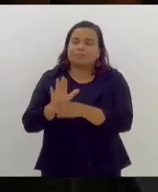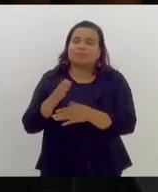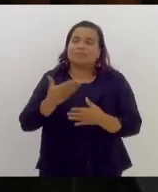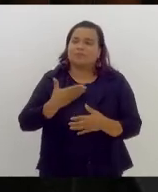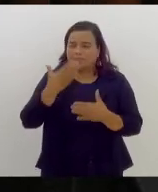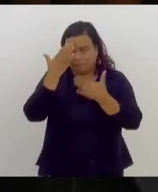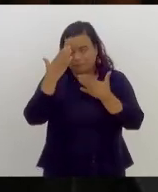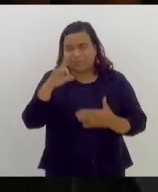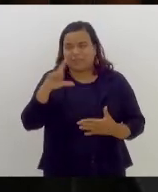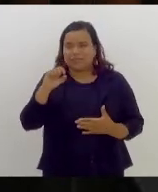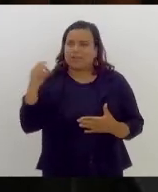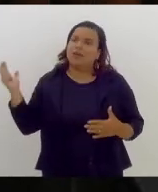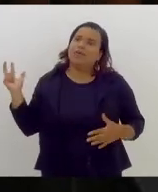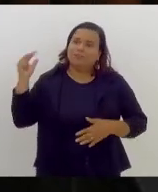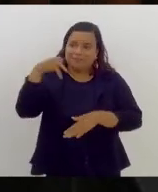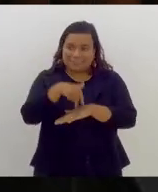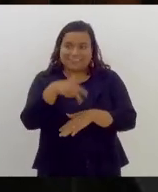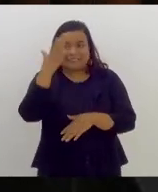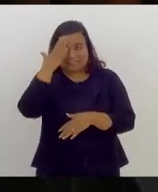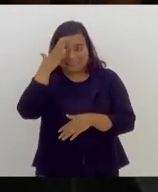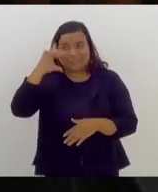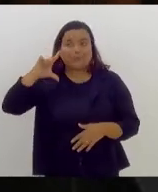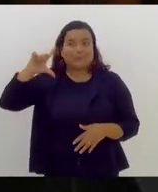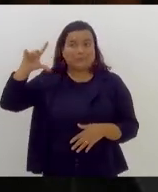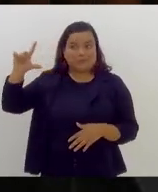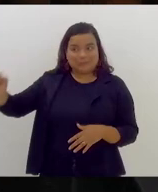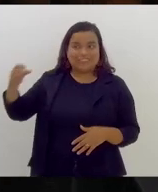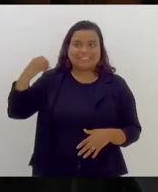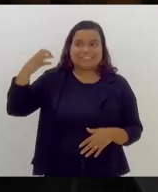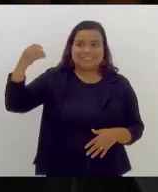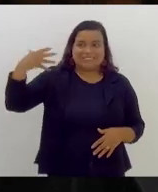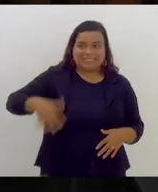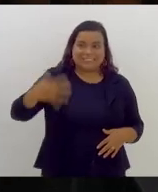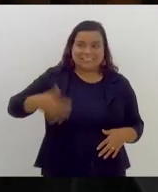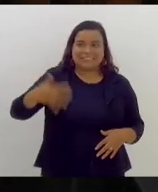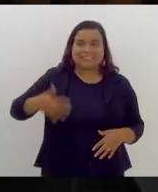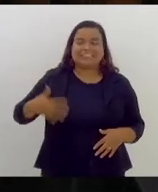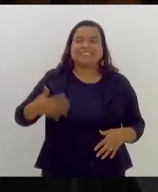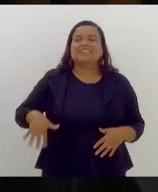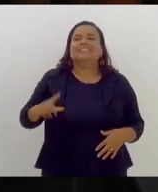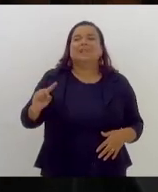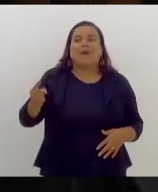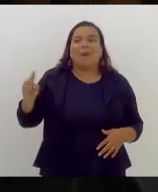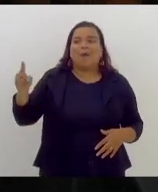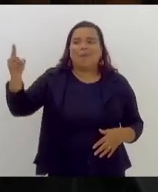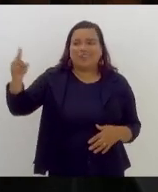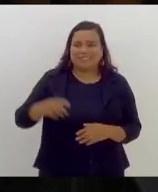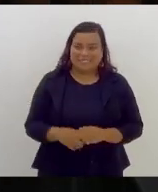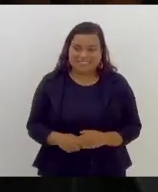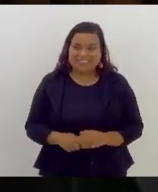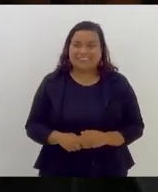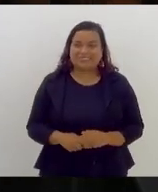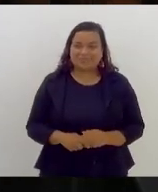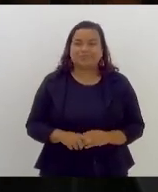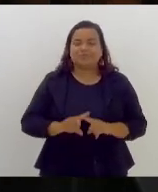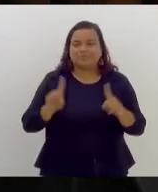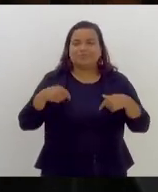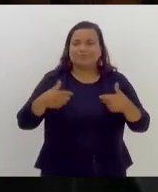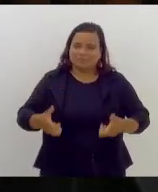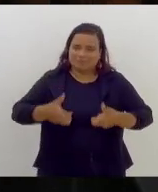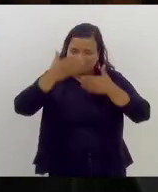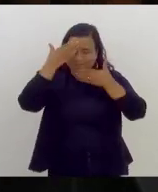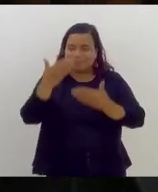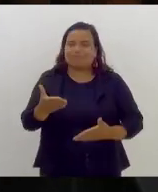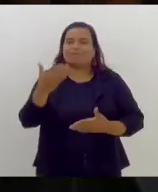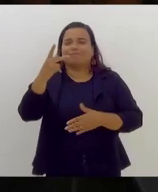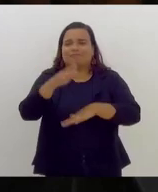vindo. Eu sei que é longe, sei que a viagem é longe e longa, e queria muito